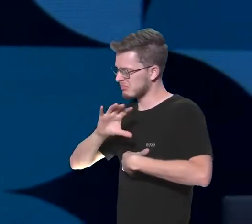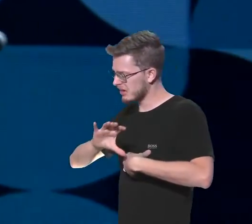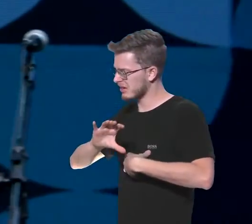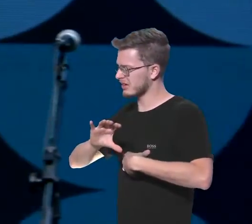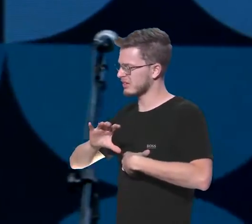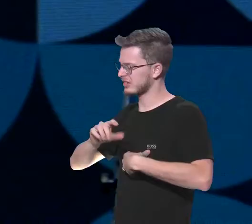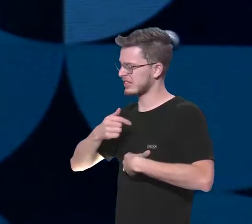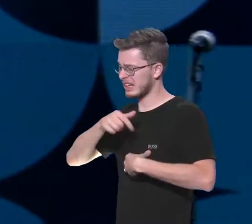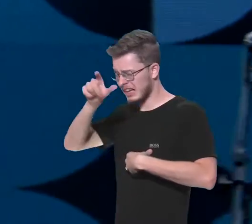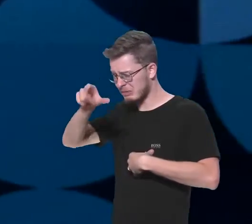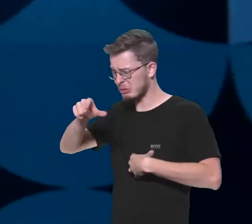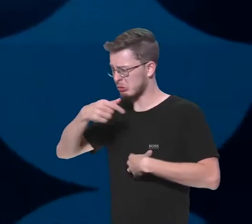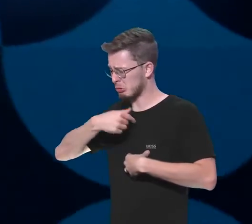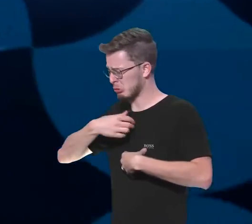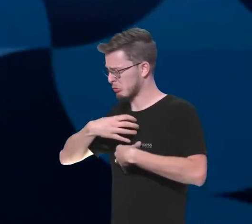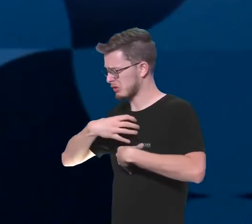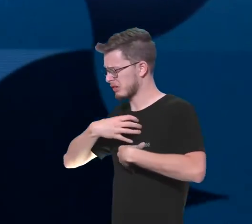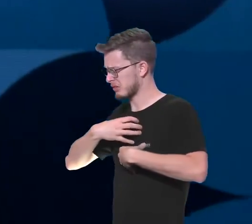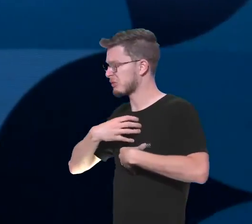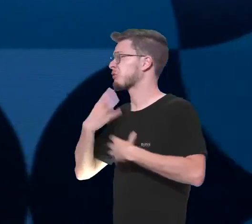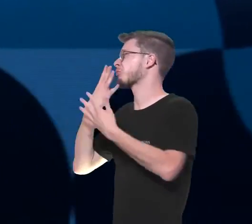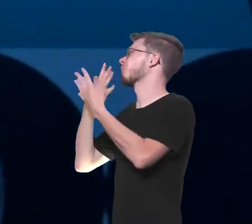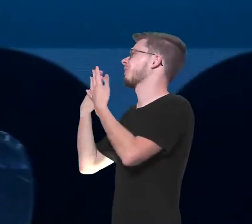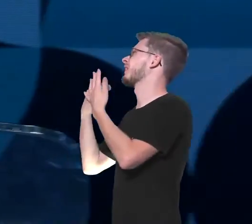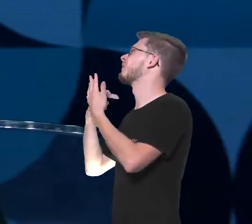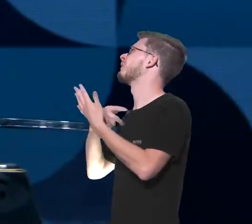relação àquela pessoa. Sim, Deus, eu confesso.